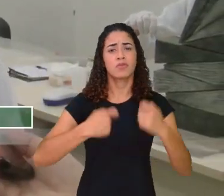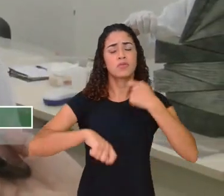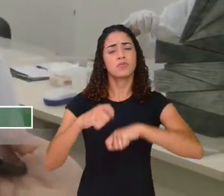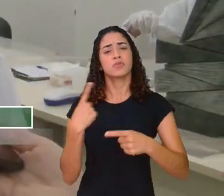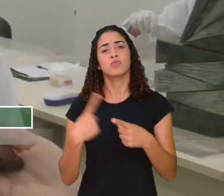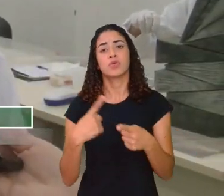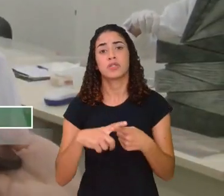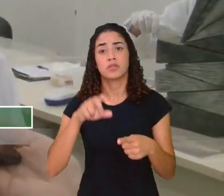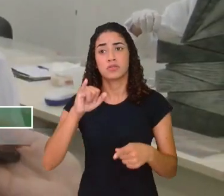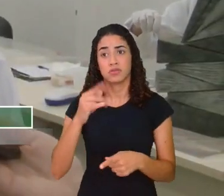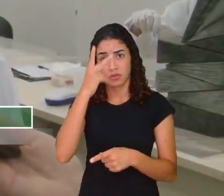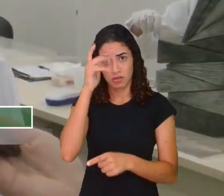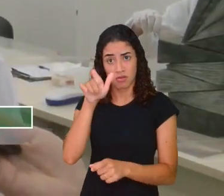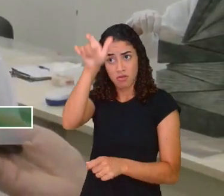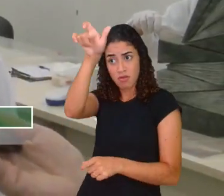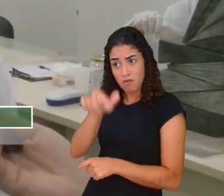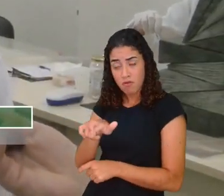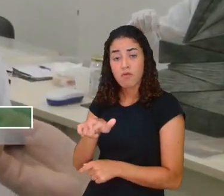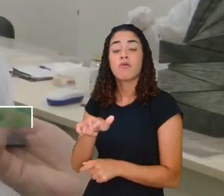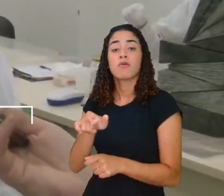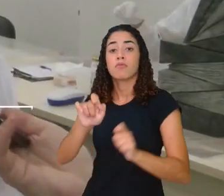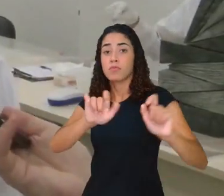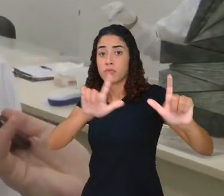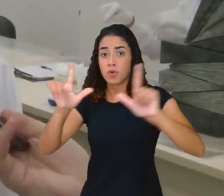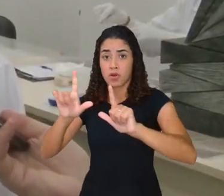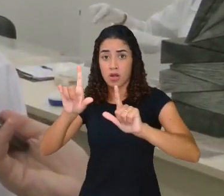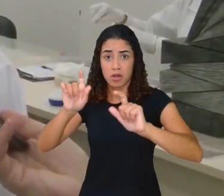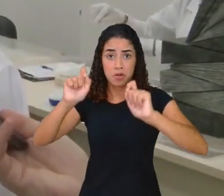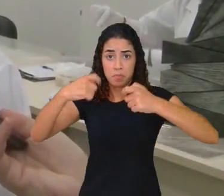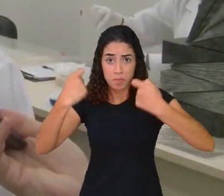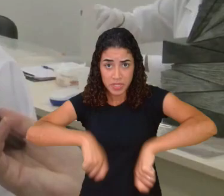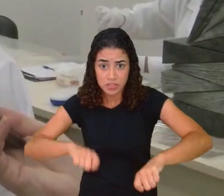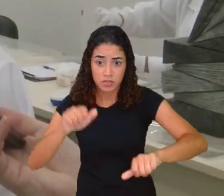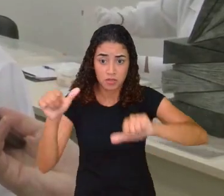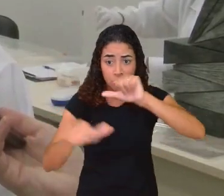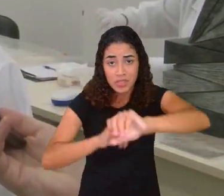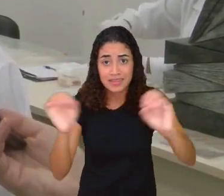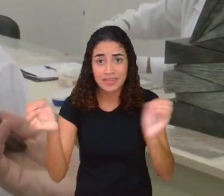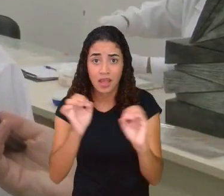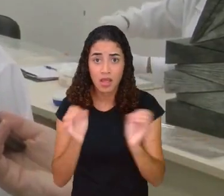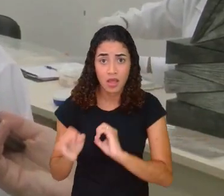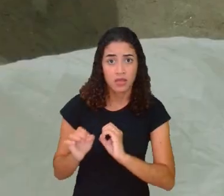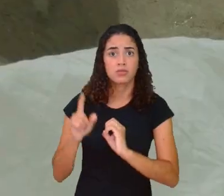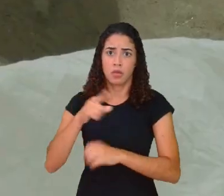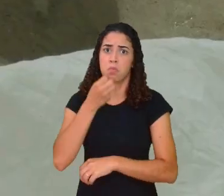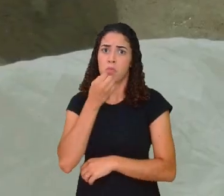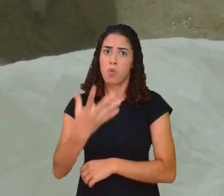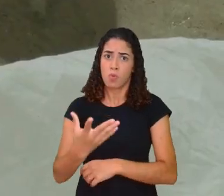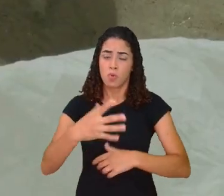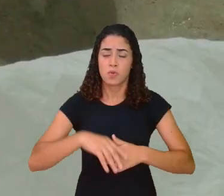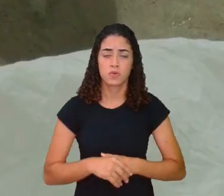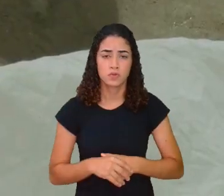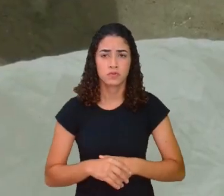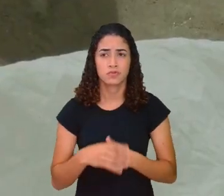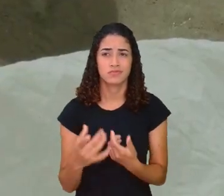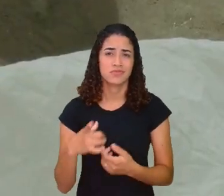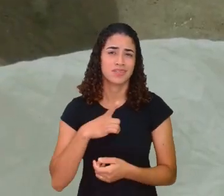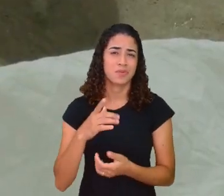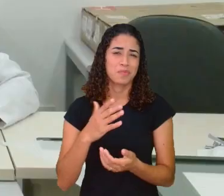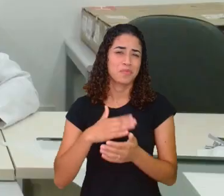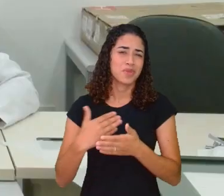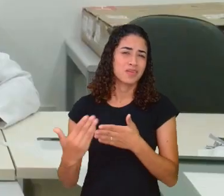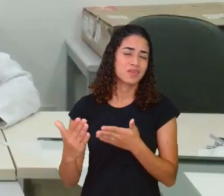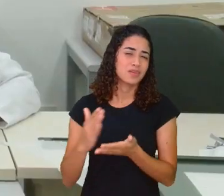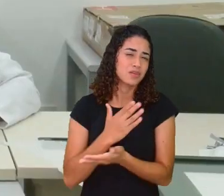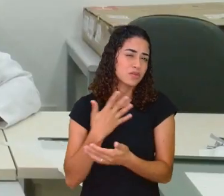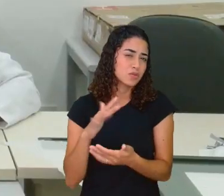a obra não precisar chegar no ponto de restauro, está sendo economizado um bom recurso. Com pouco mais de 20 anos de